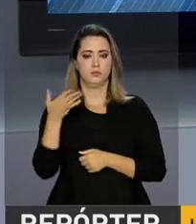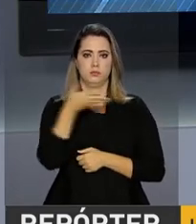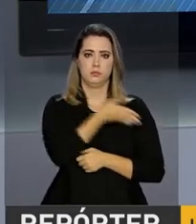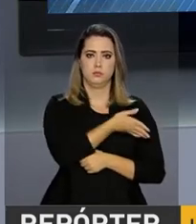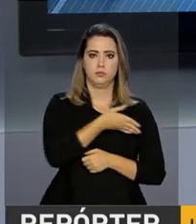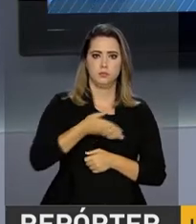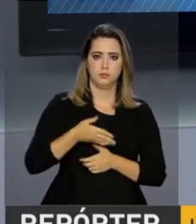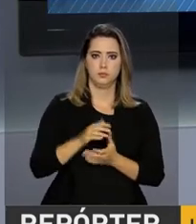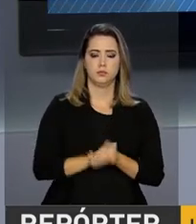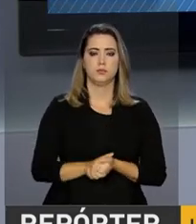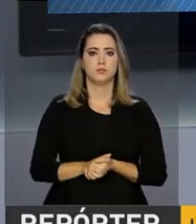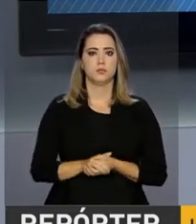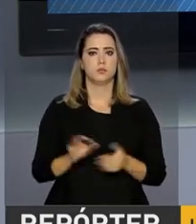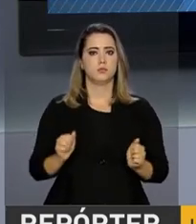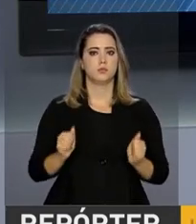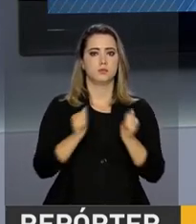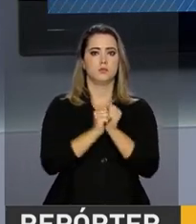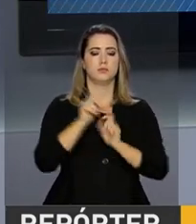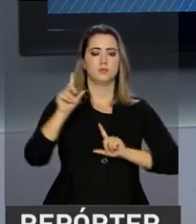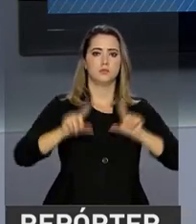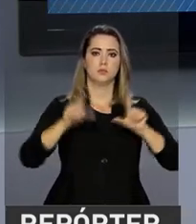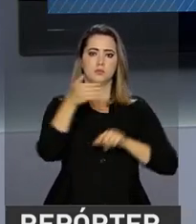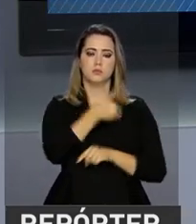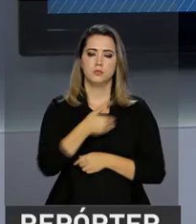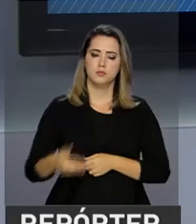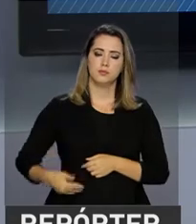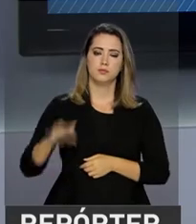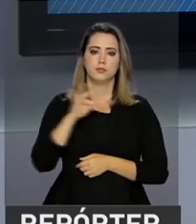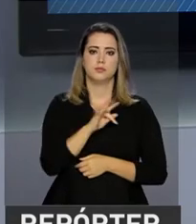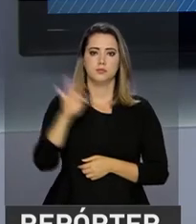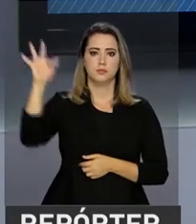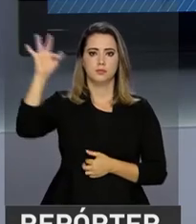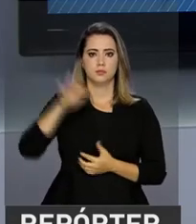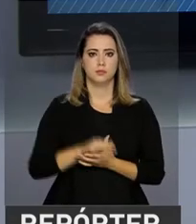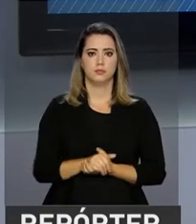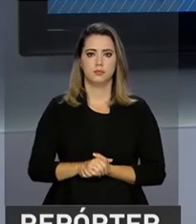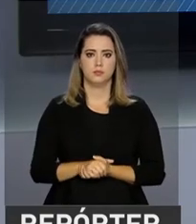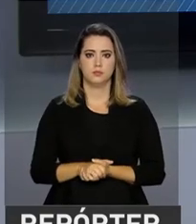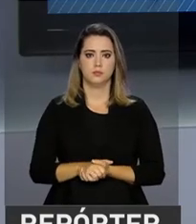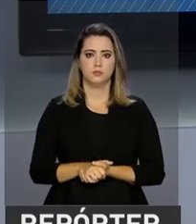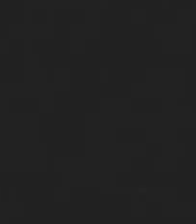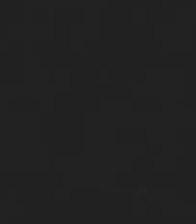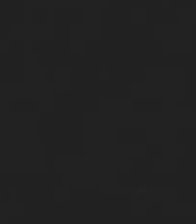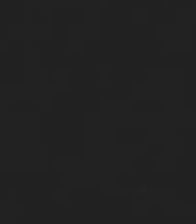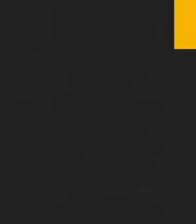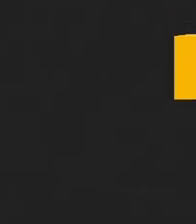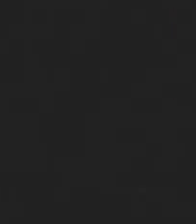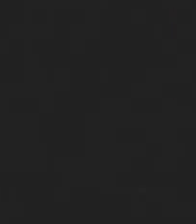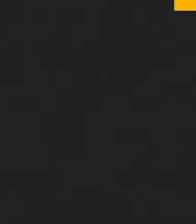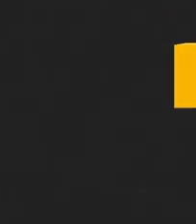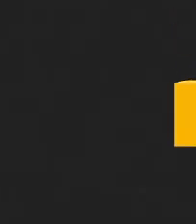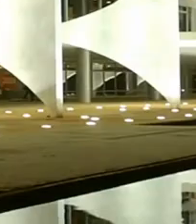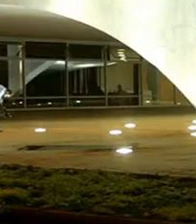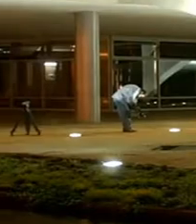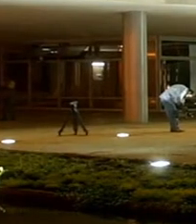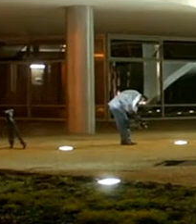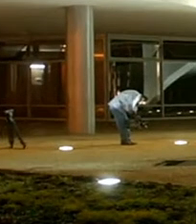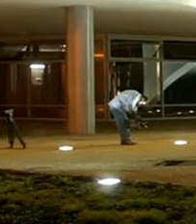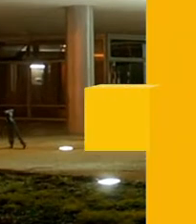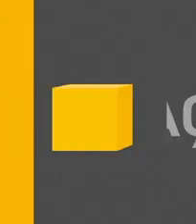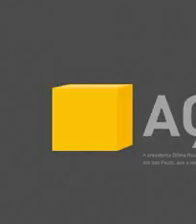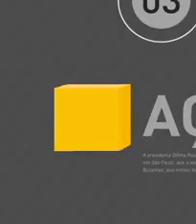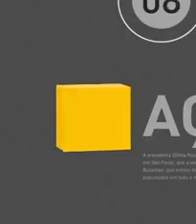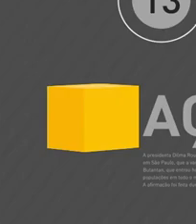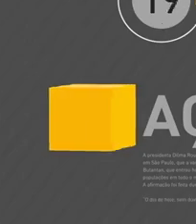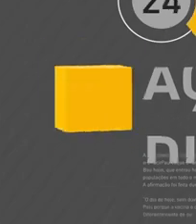página da NBR na internet. Continue com a gente na NBR, a TV do Governo Federal.